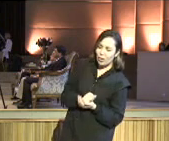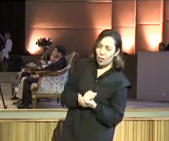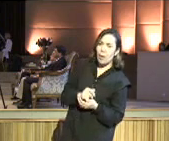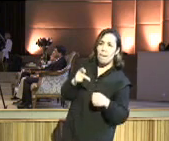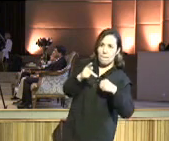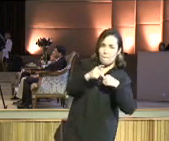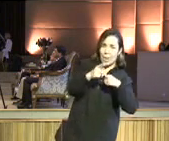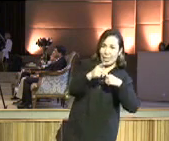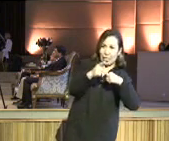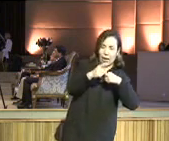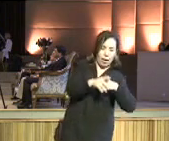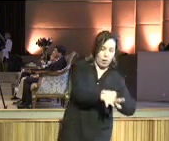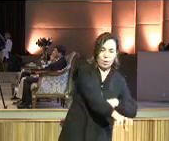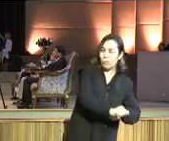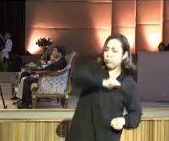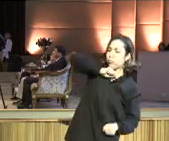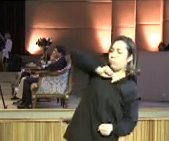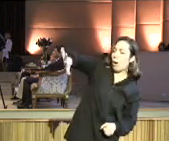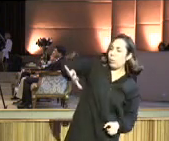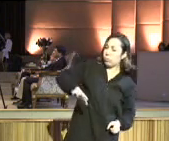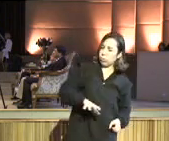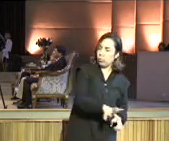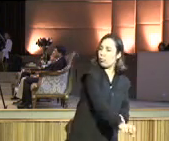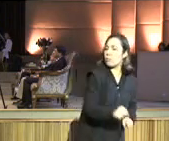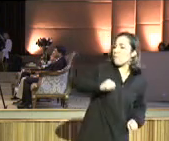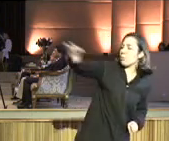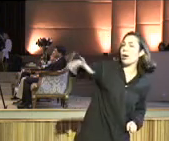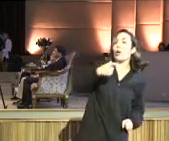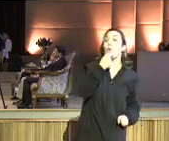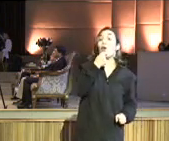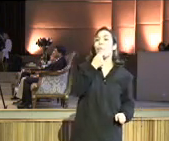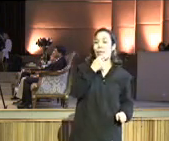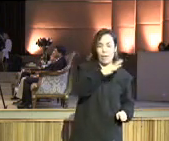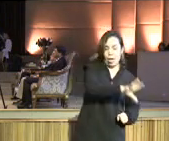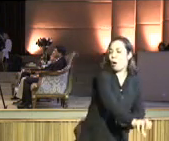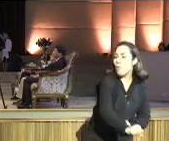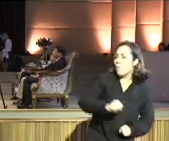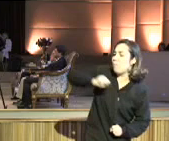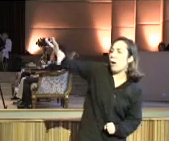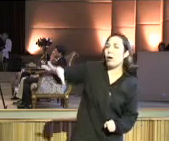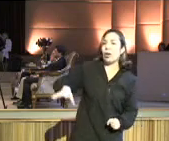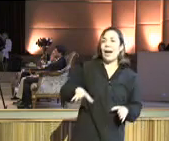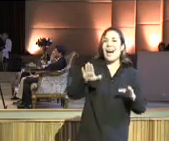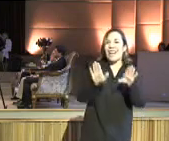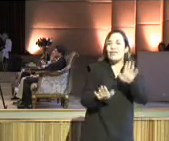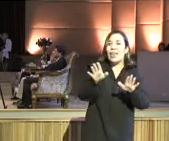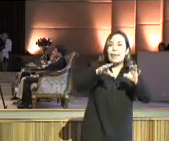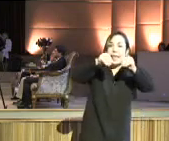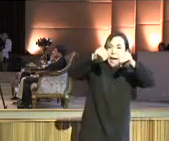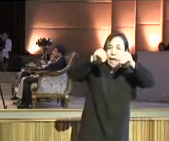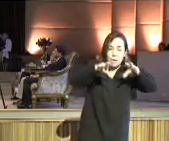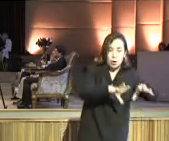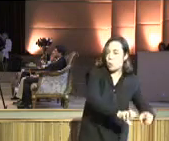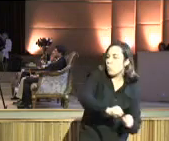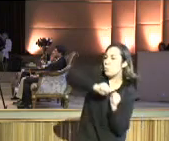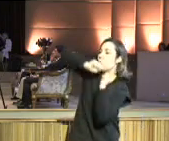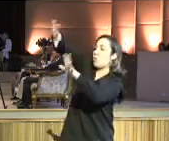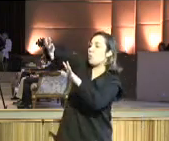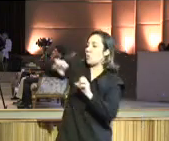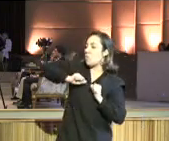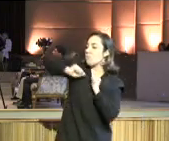em Davi. E quando ele não achava pedra, ele jogava torrões de terra. Esse homem era